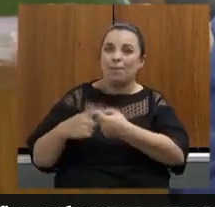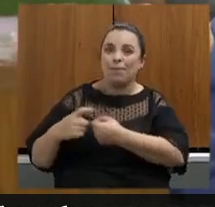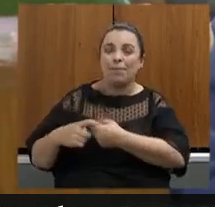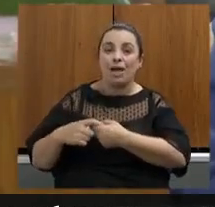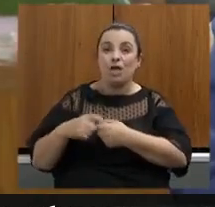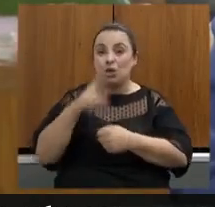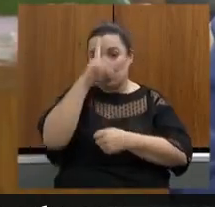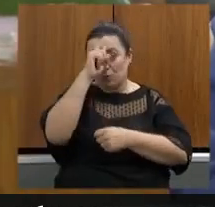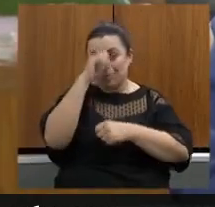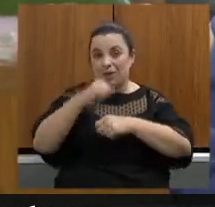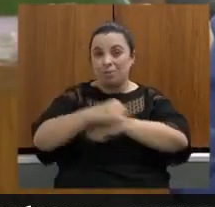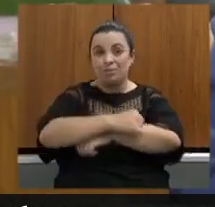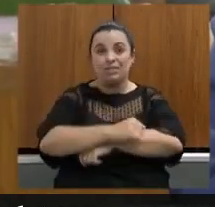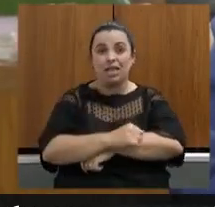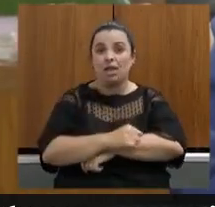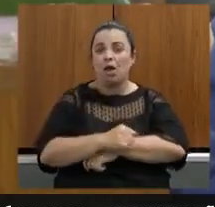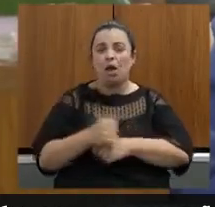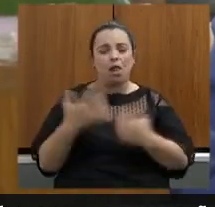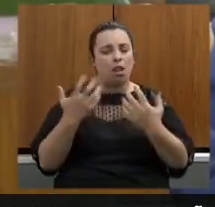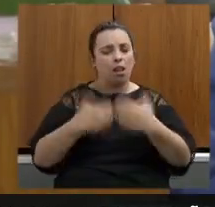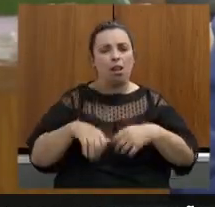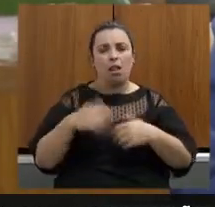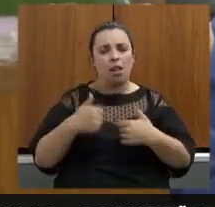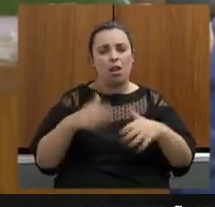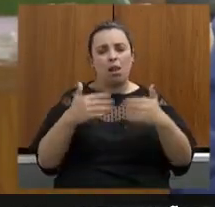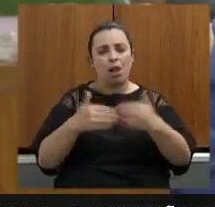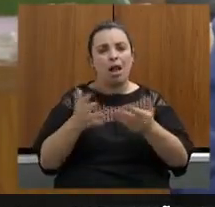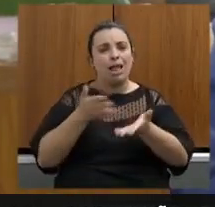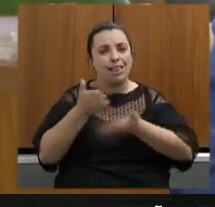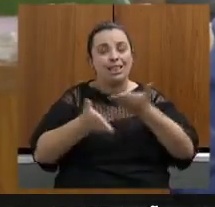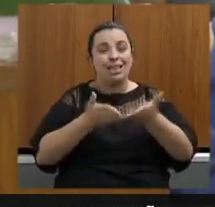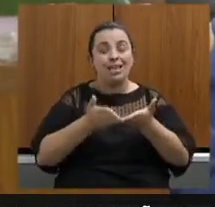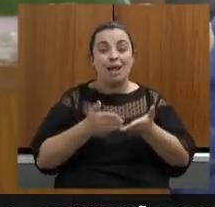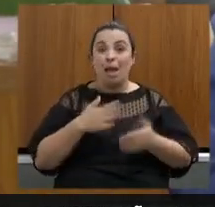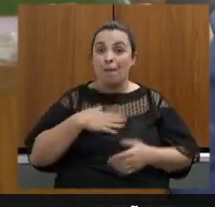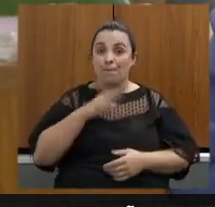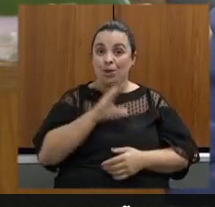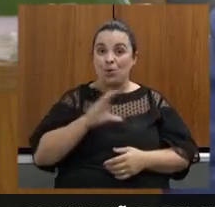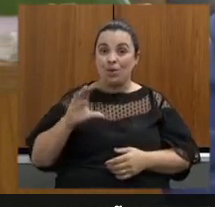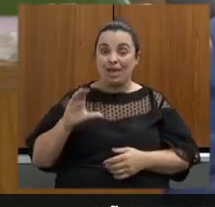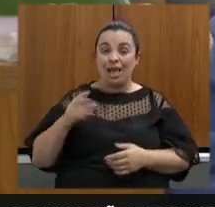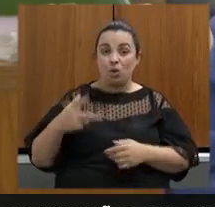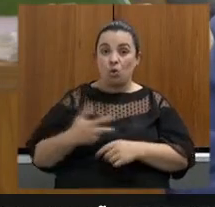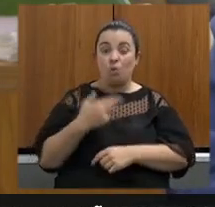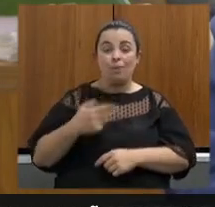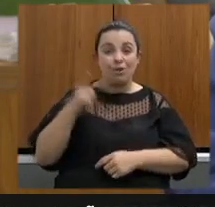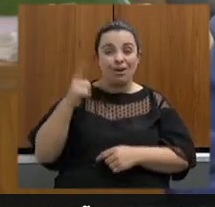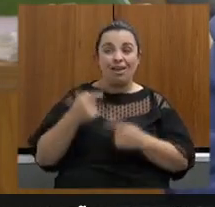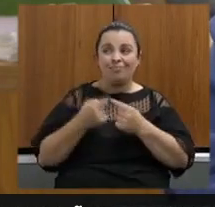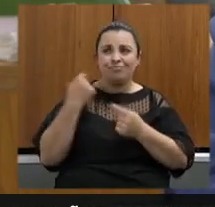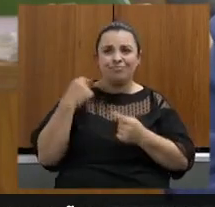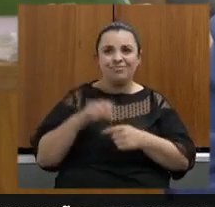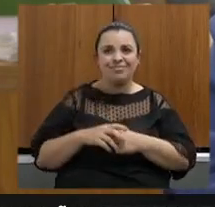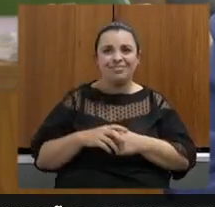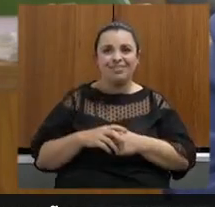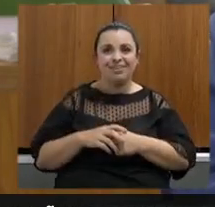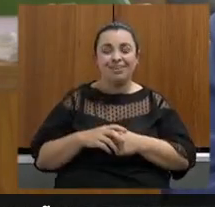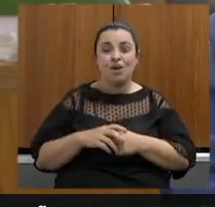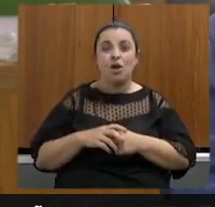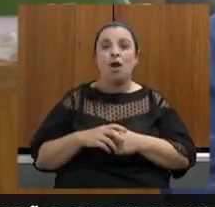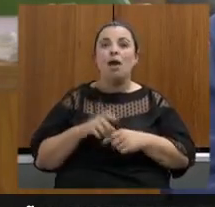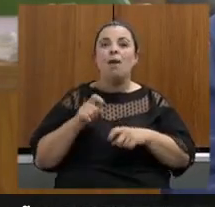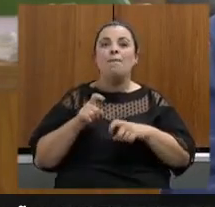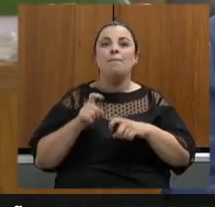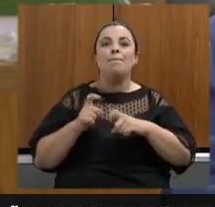funcionando a todo vapor minha cunhada mesmo foi operada lá esses dias estou perdia bem bem